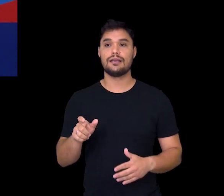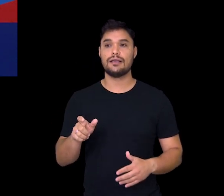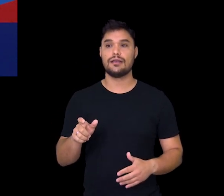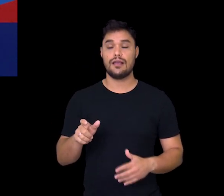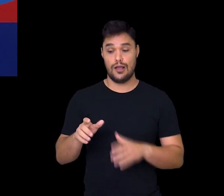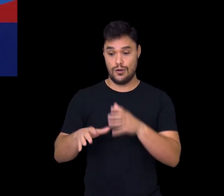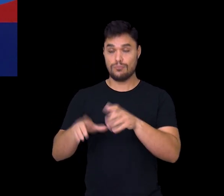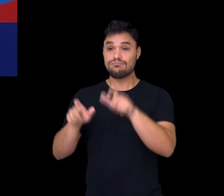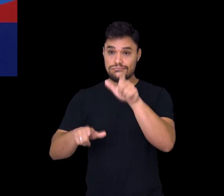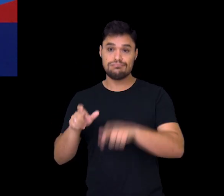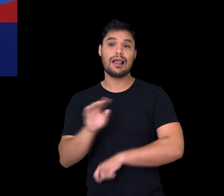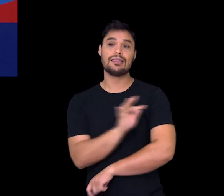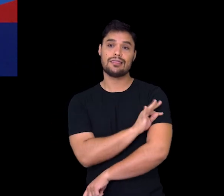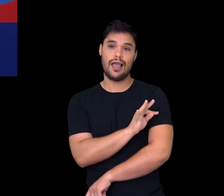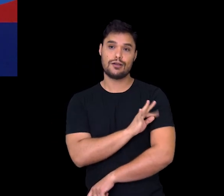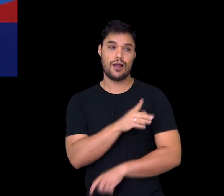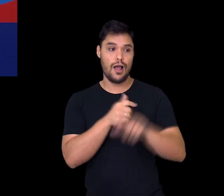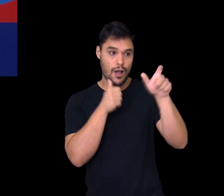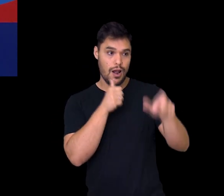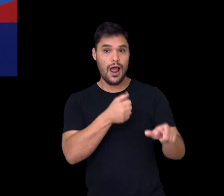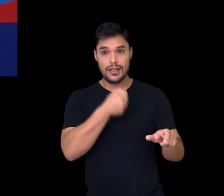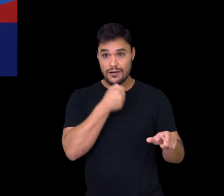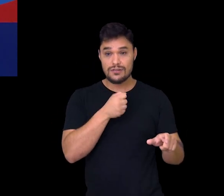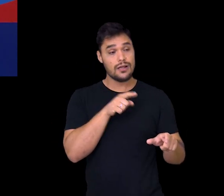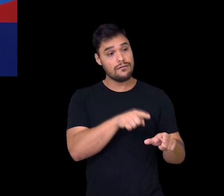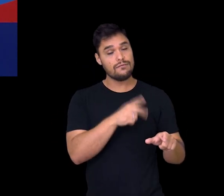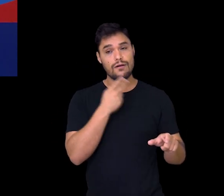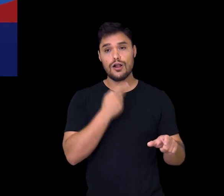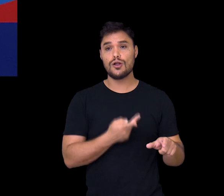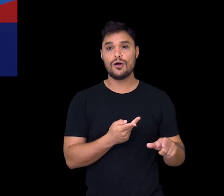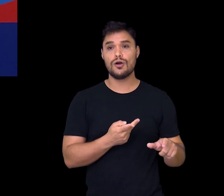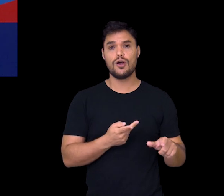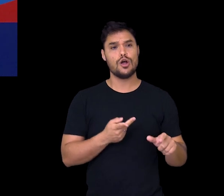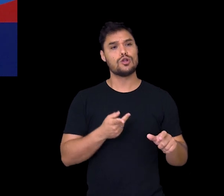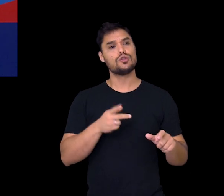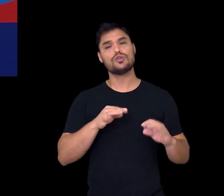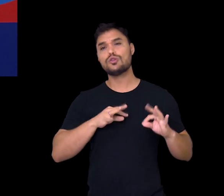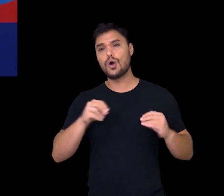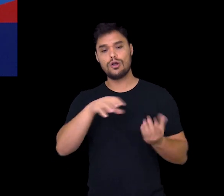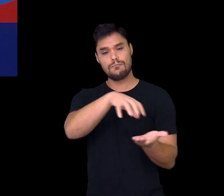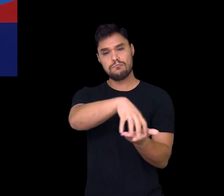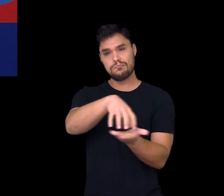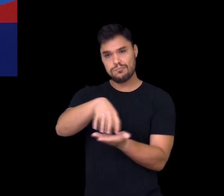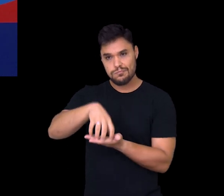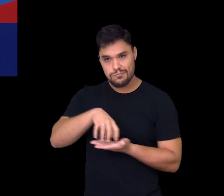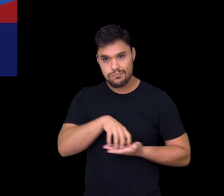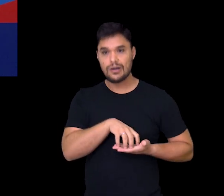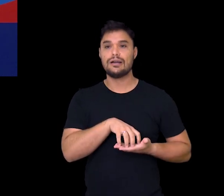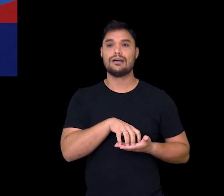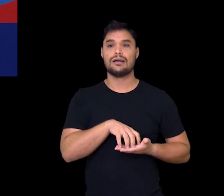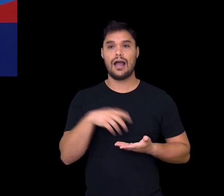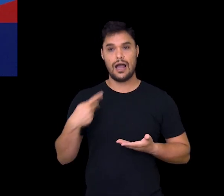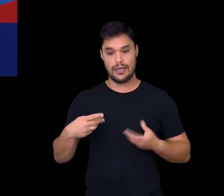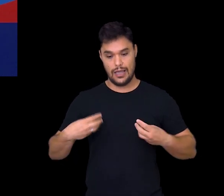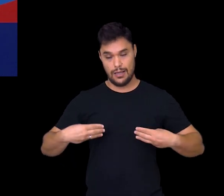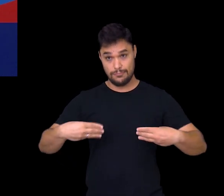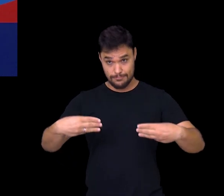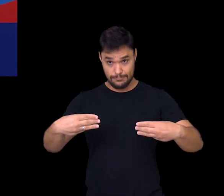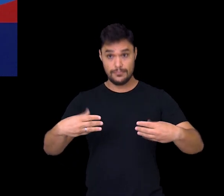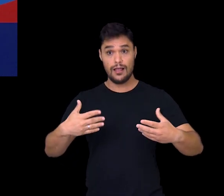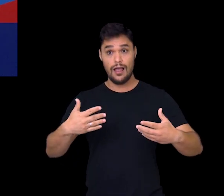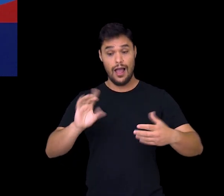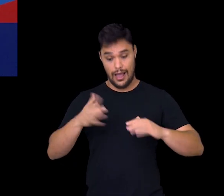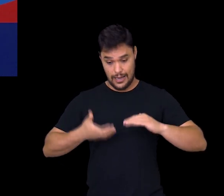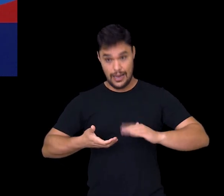das nossas entrevistadas disse que de todos os órgãos que tem estrutura aqui na Praça dos Três Poderes, a Câmara dos